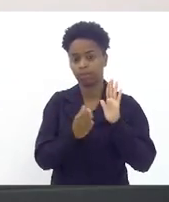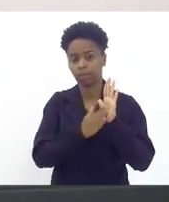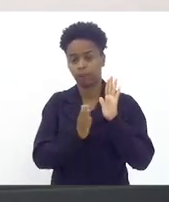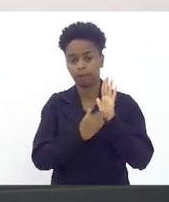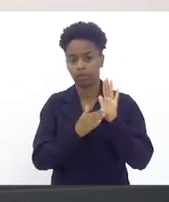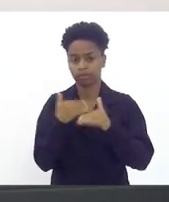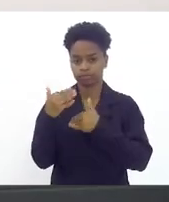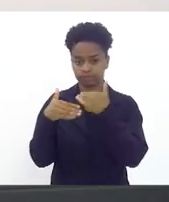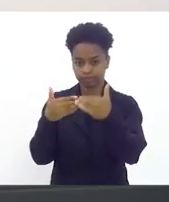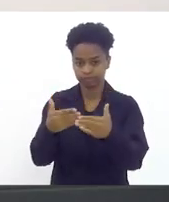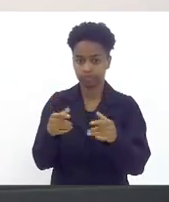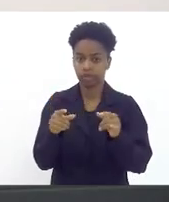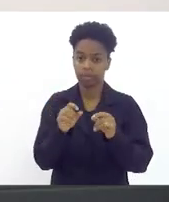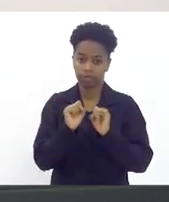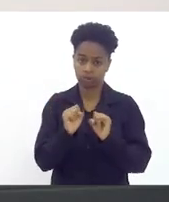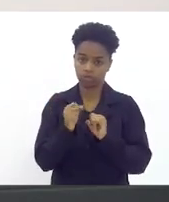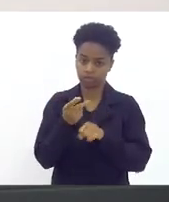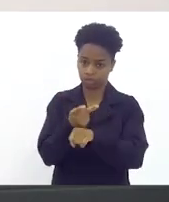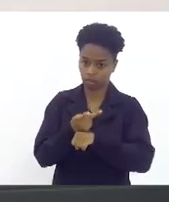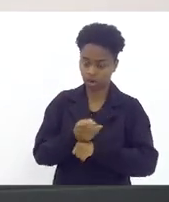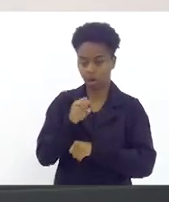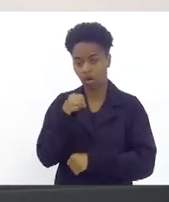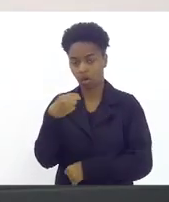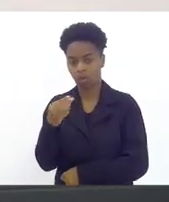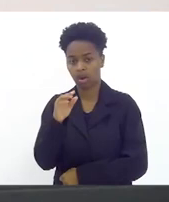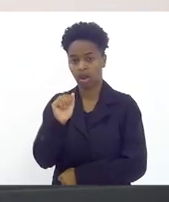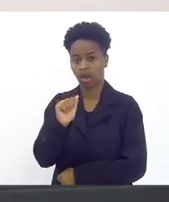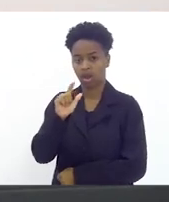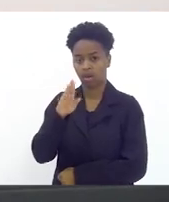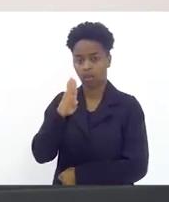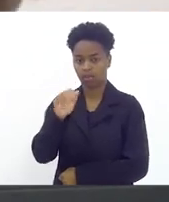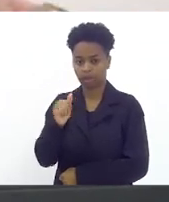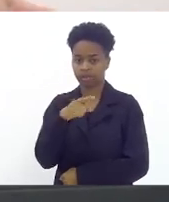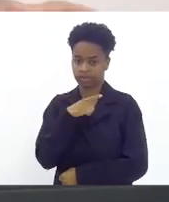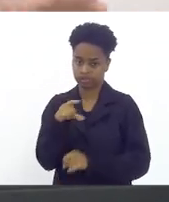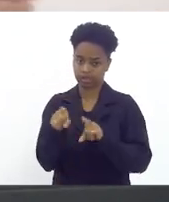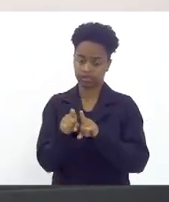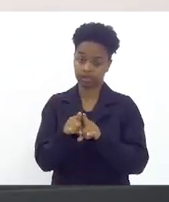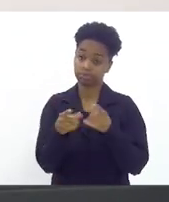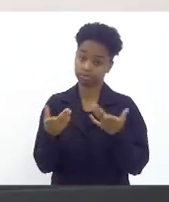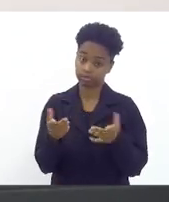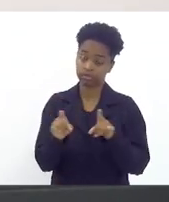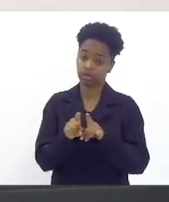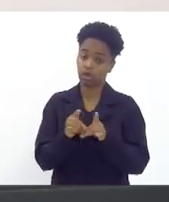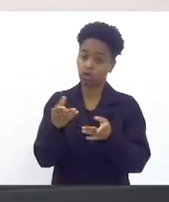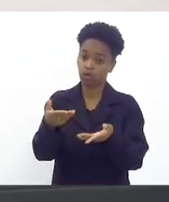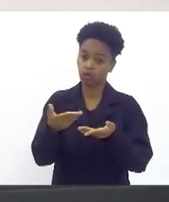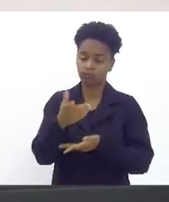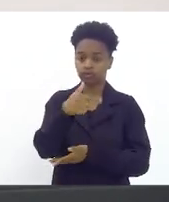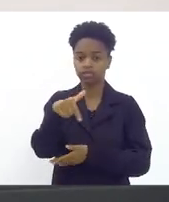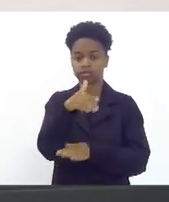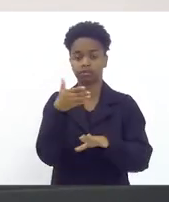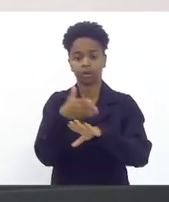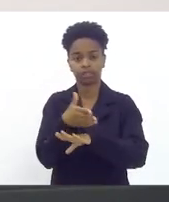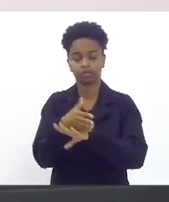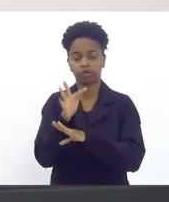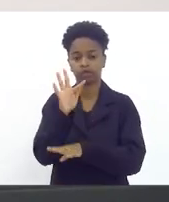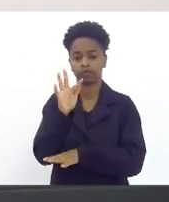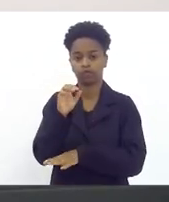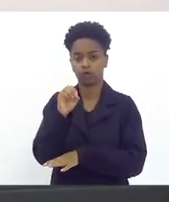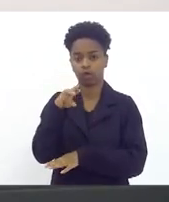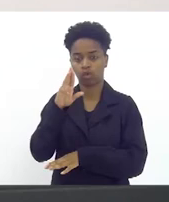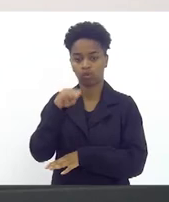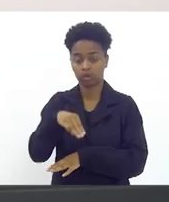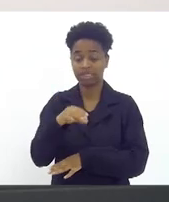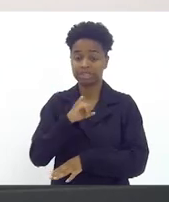pode falar comigo com a Alba Alba tá ali com elas e convidar vocês a participar do fórum Também quem